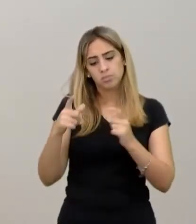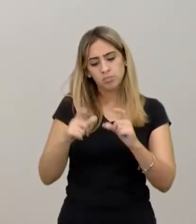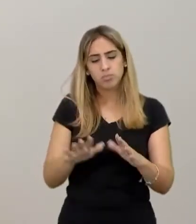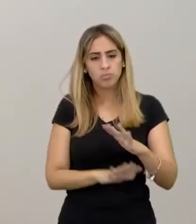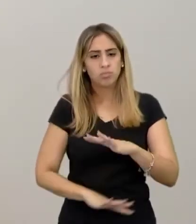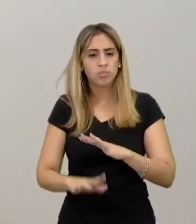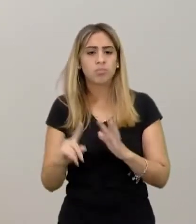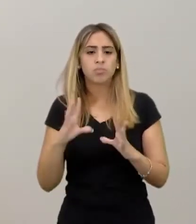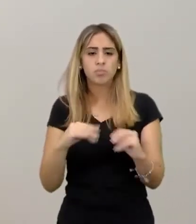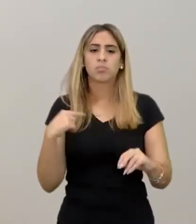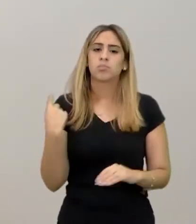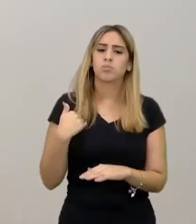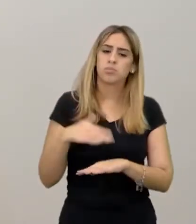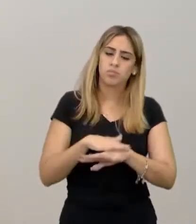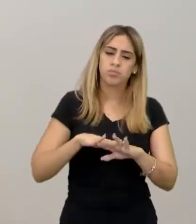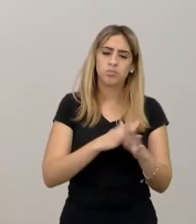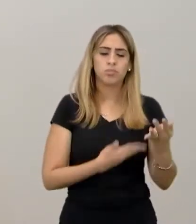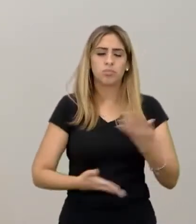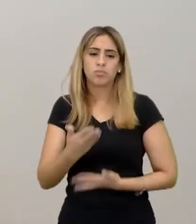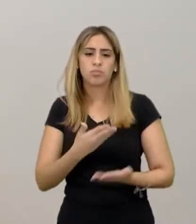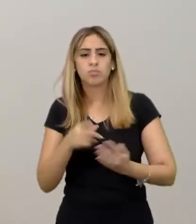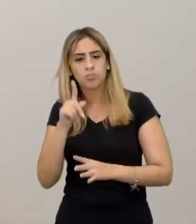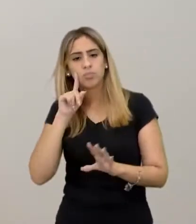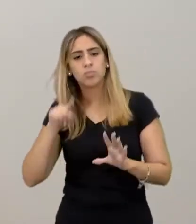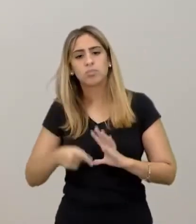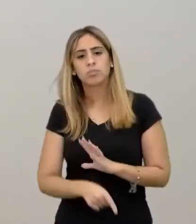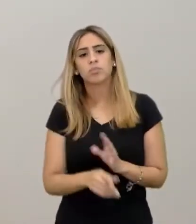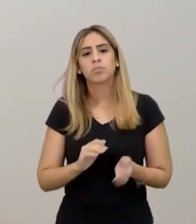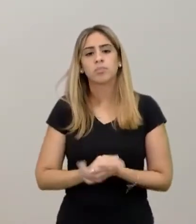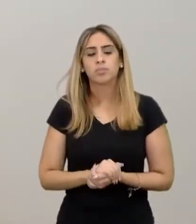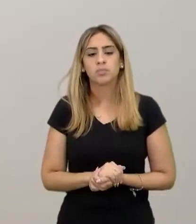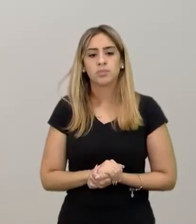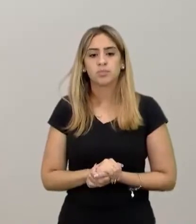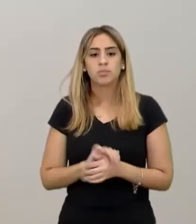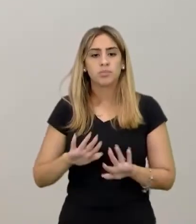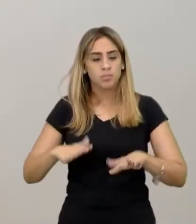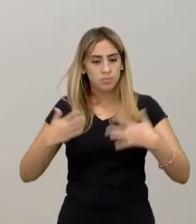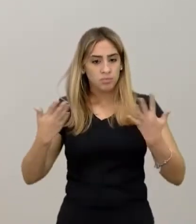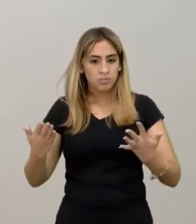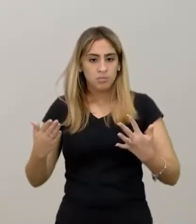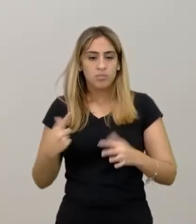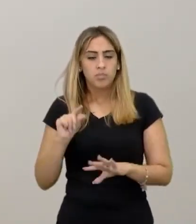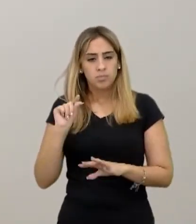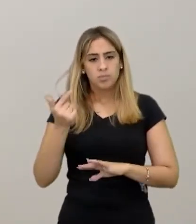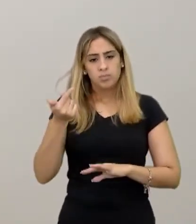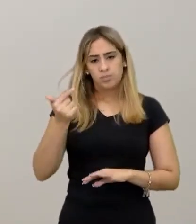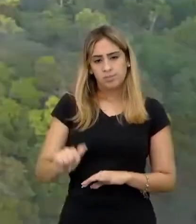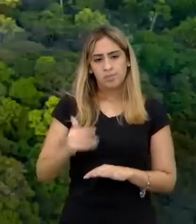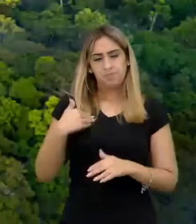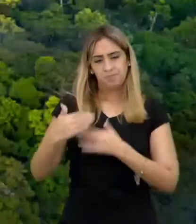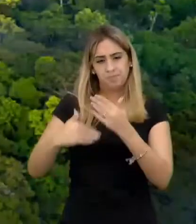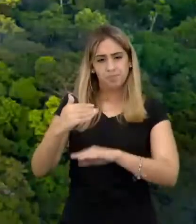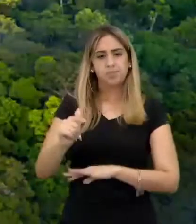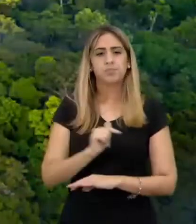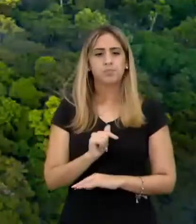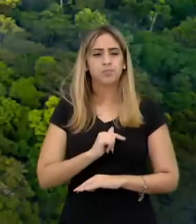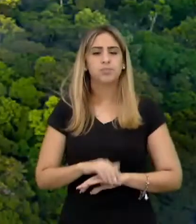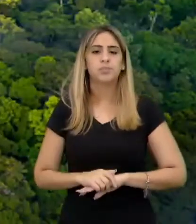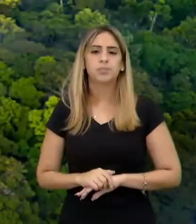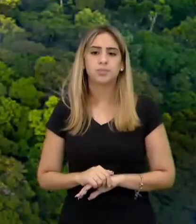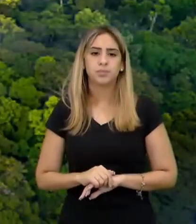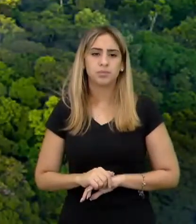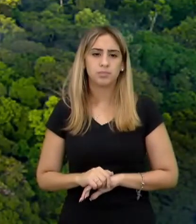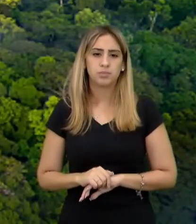espaço. Isso tudo a gente vai conversar neste aprofundamento. E aí, um pouquinho mais para frente, dá uma olhadinha na